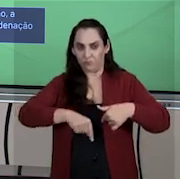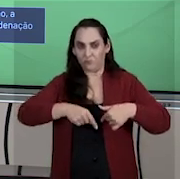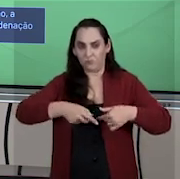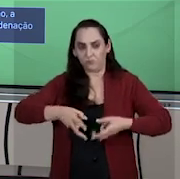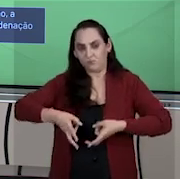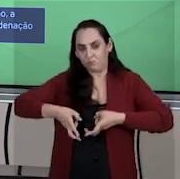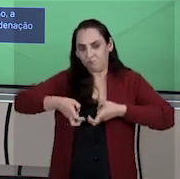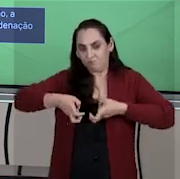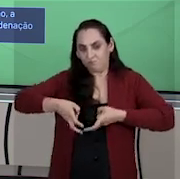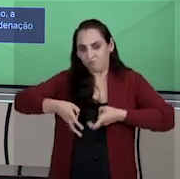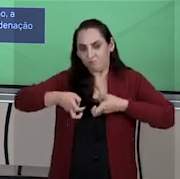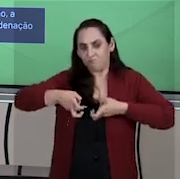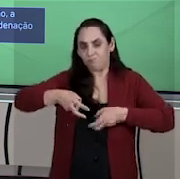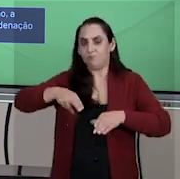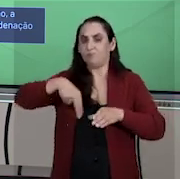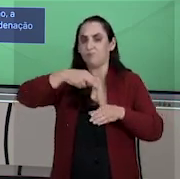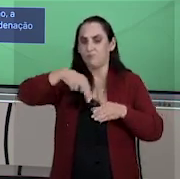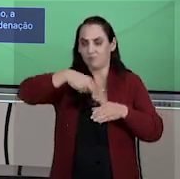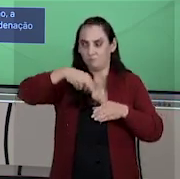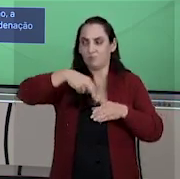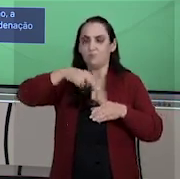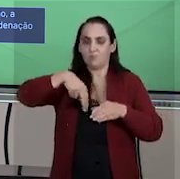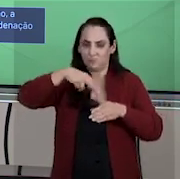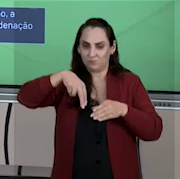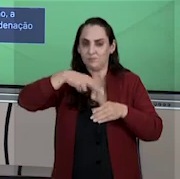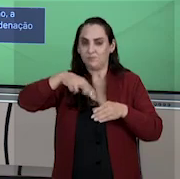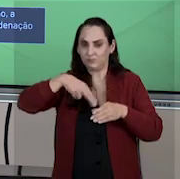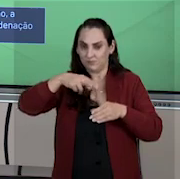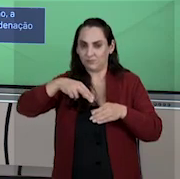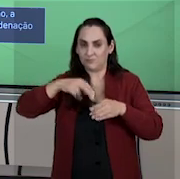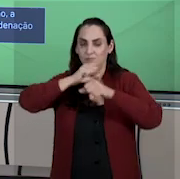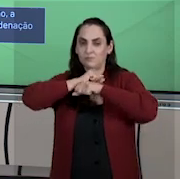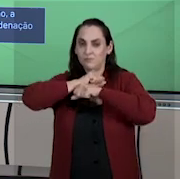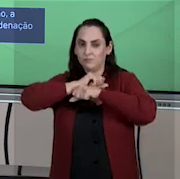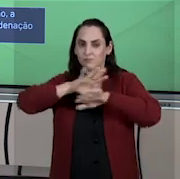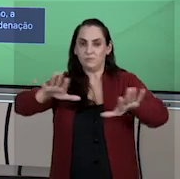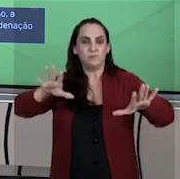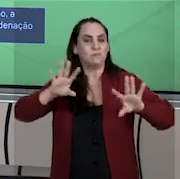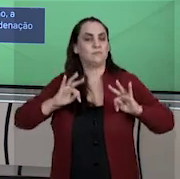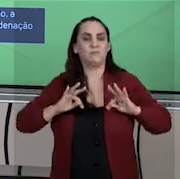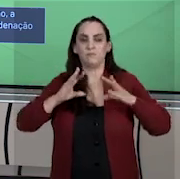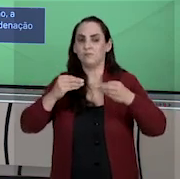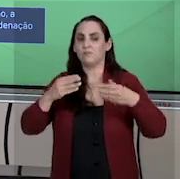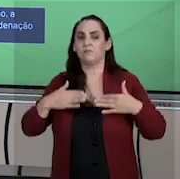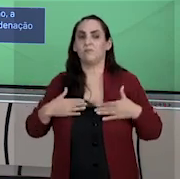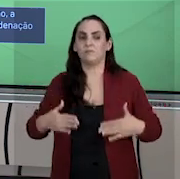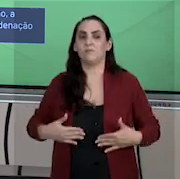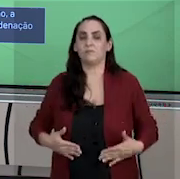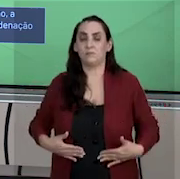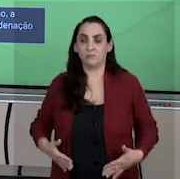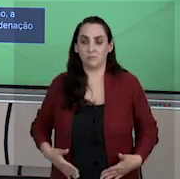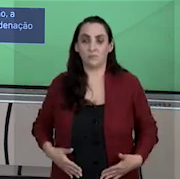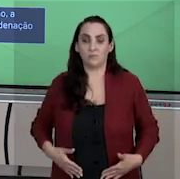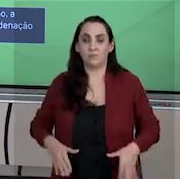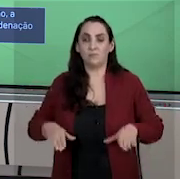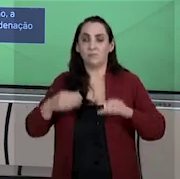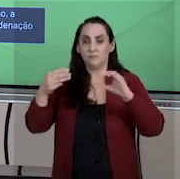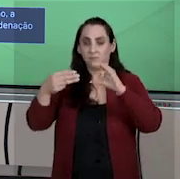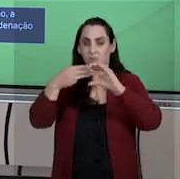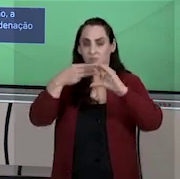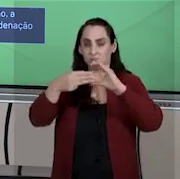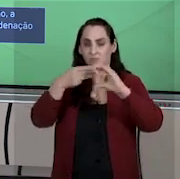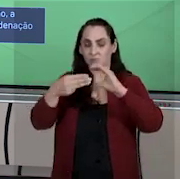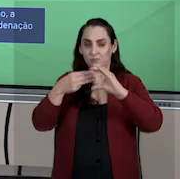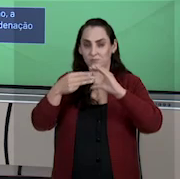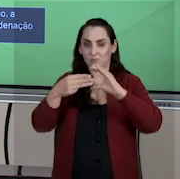esses nutrientes, pegou esses nutrientes, ele espalha por todo o nosso corpo, chega lá dentro das células e